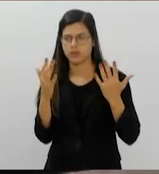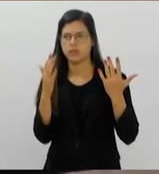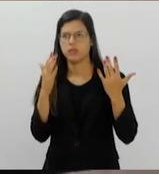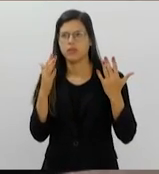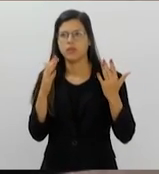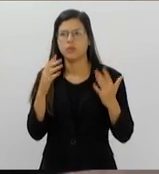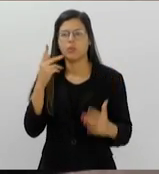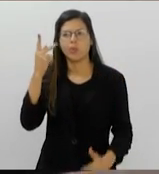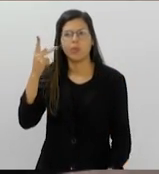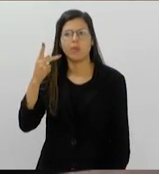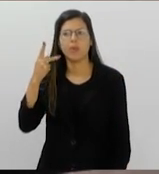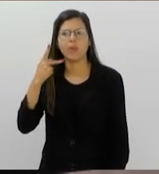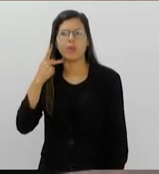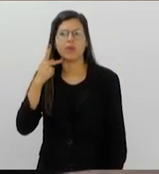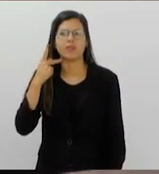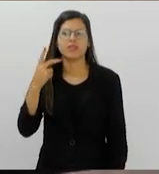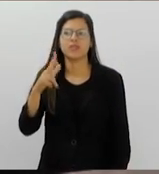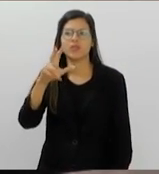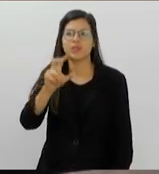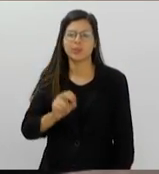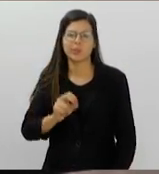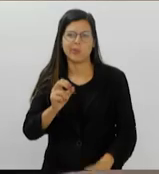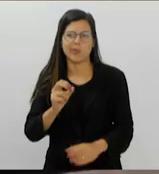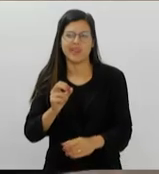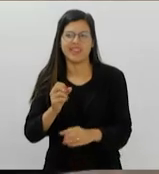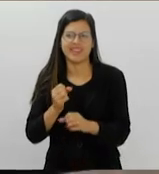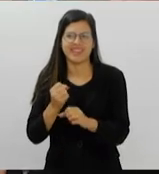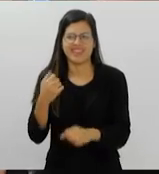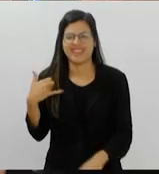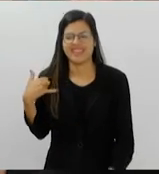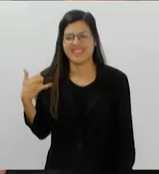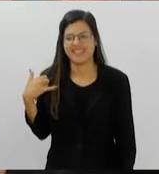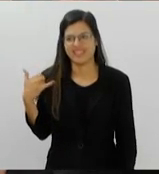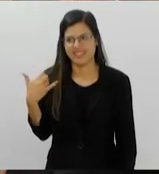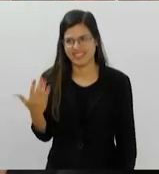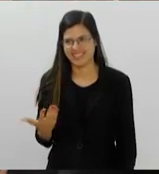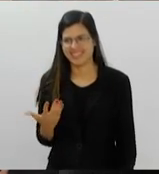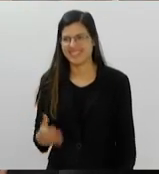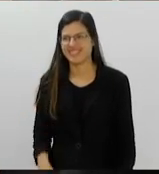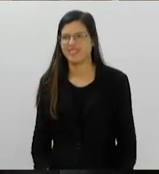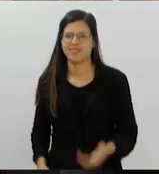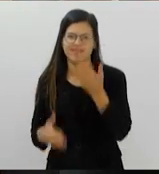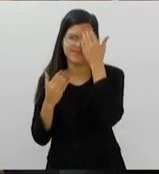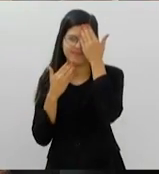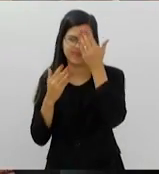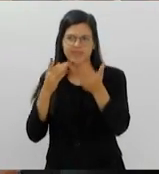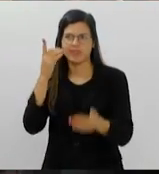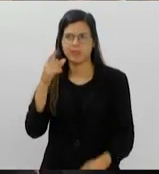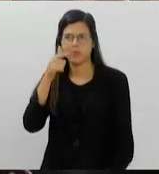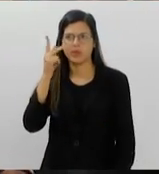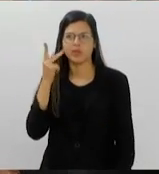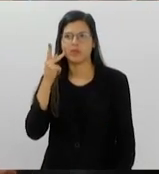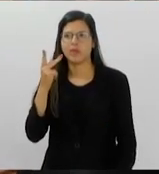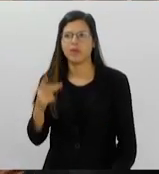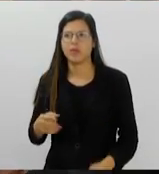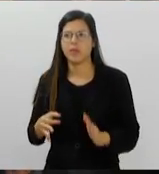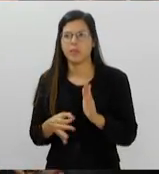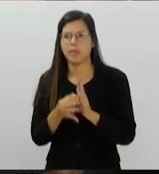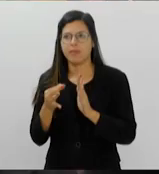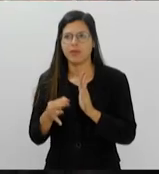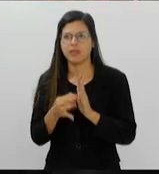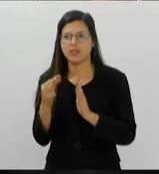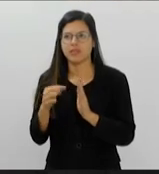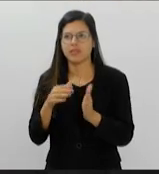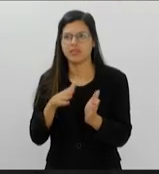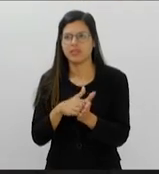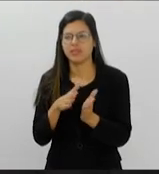nosso procurador pelos seus 50 anos de idade. Muito obrigado, deputado Luiz Paulo. Com os pareceres emitidos em discussão,